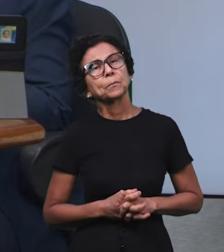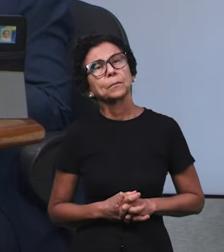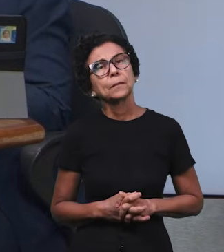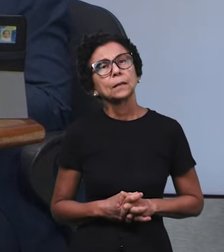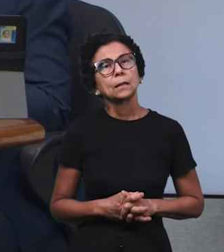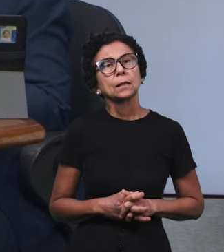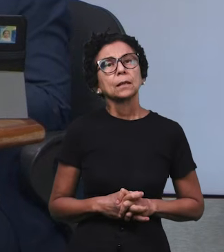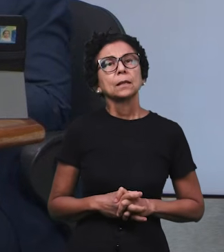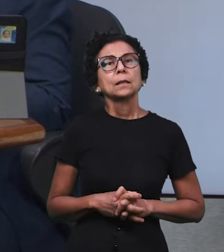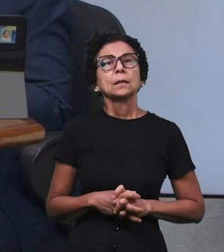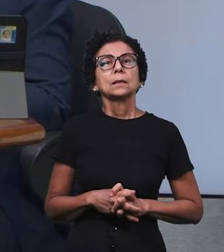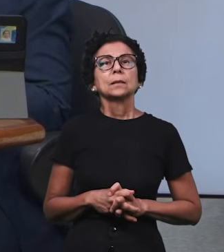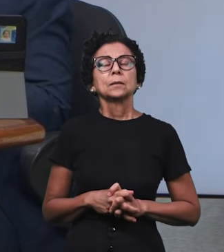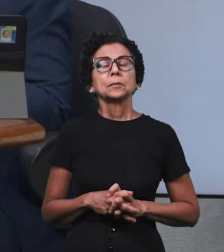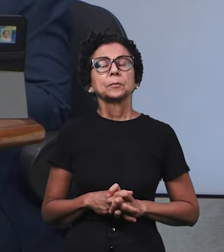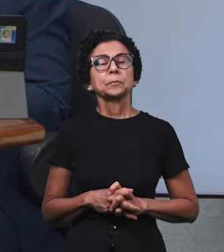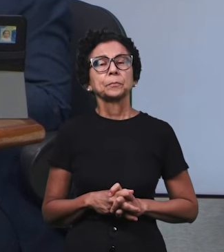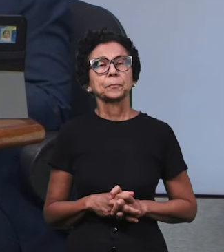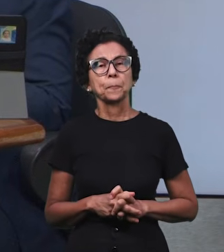renal crônico?